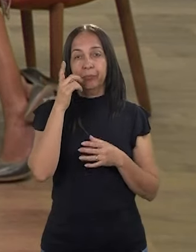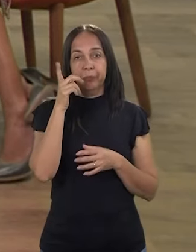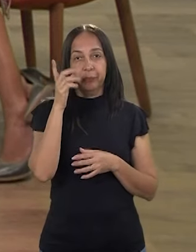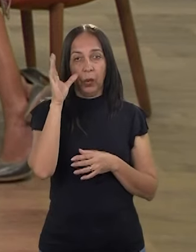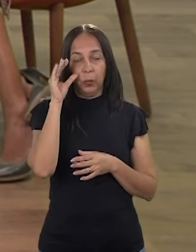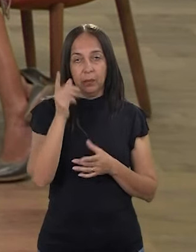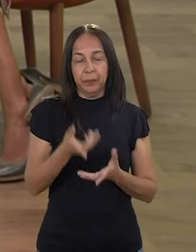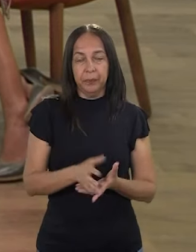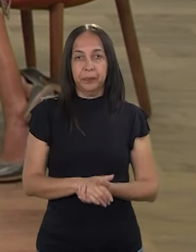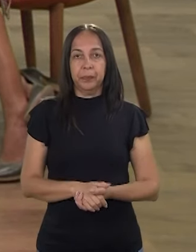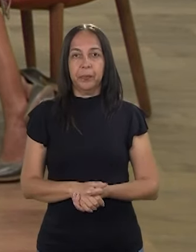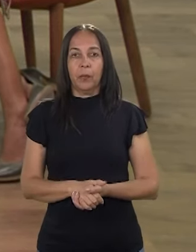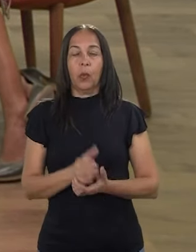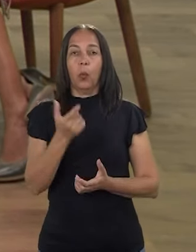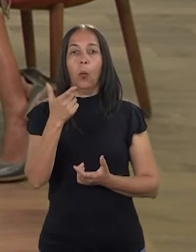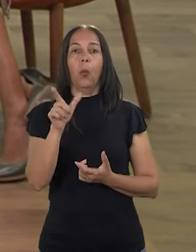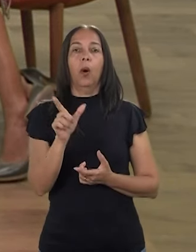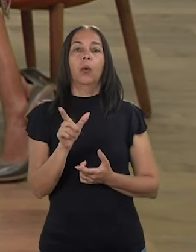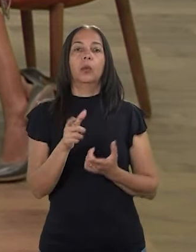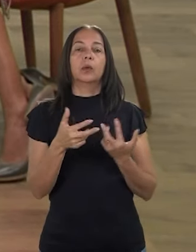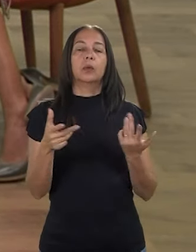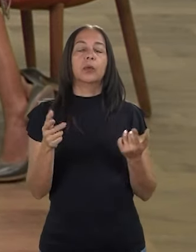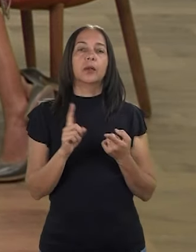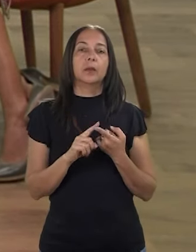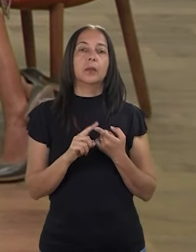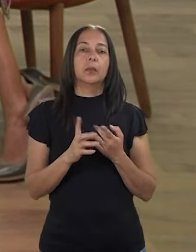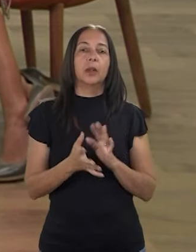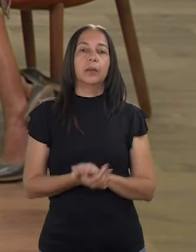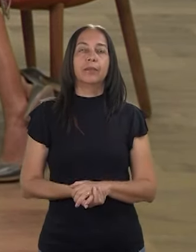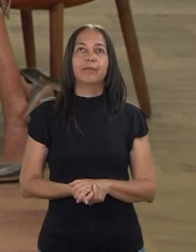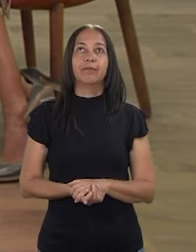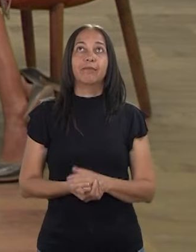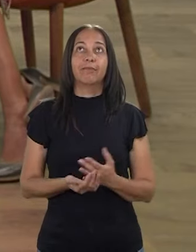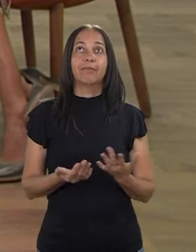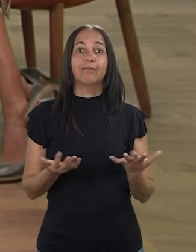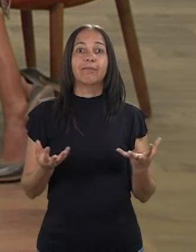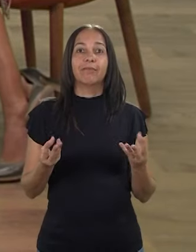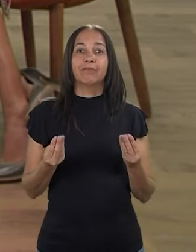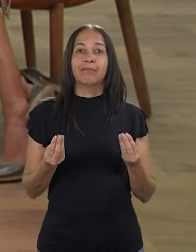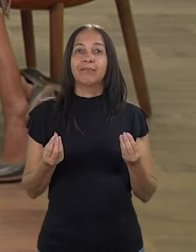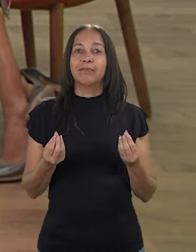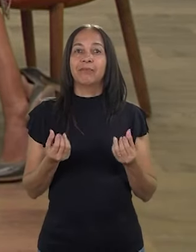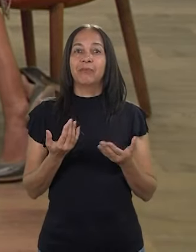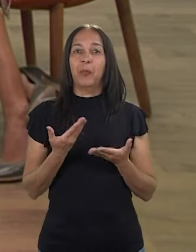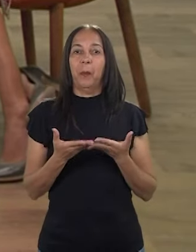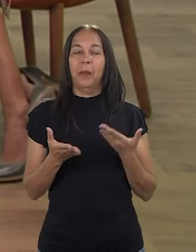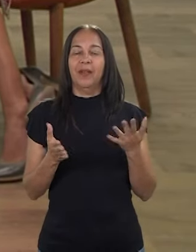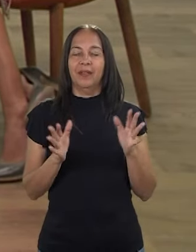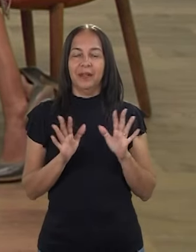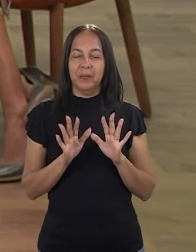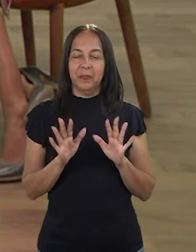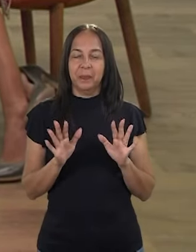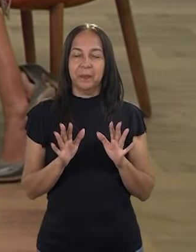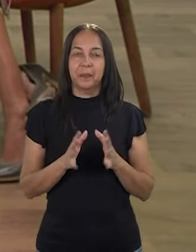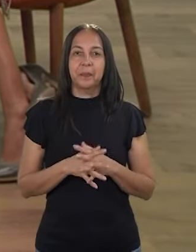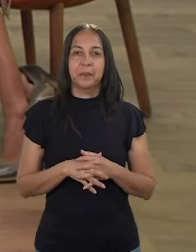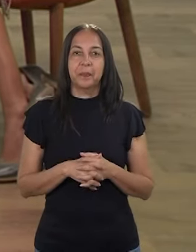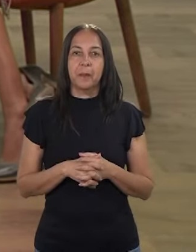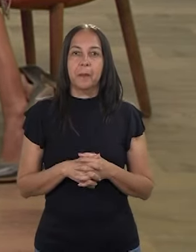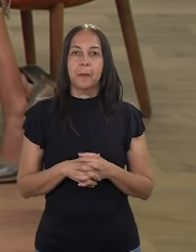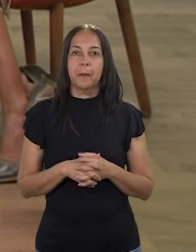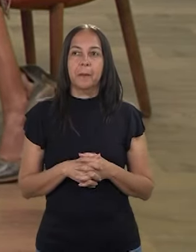interessante de de observar também é que eh perdi o raciocínio vou aproveitar que